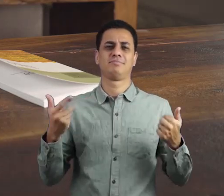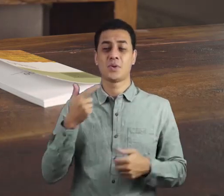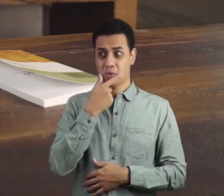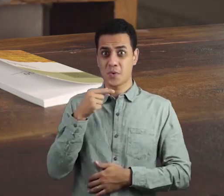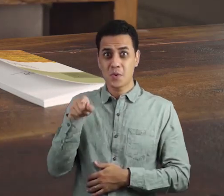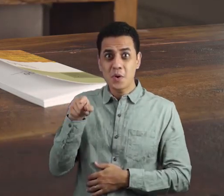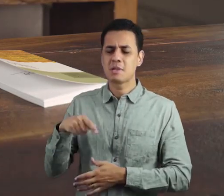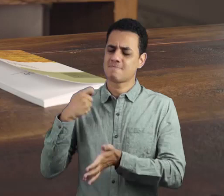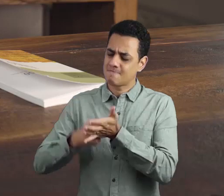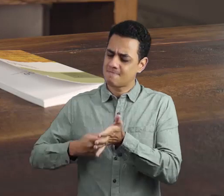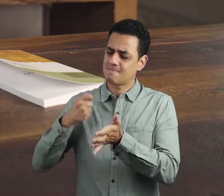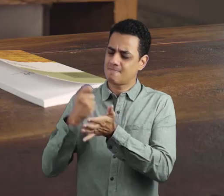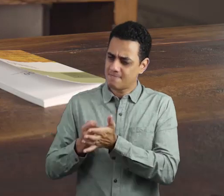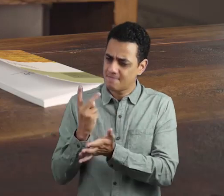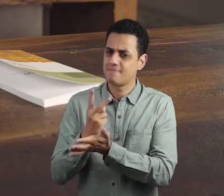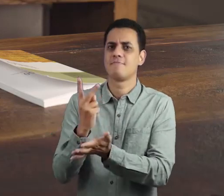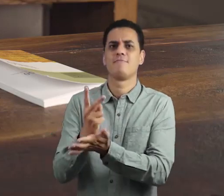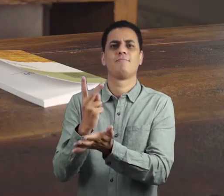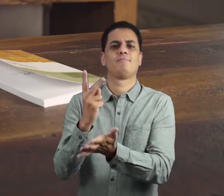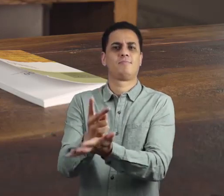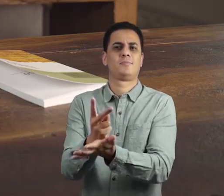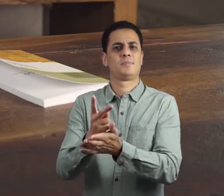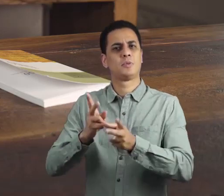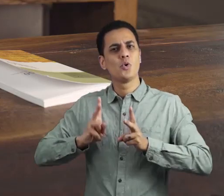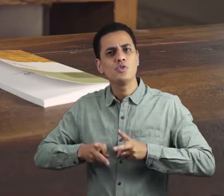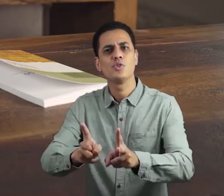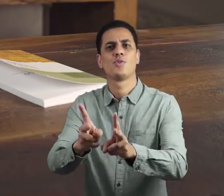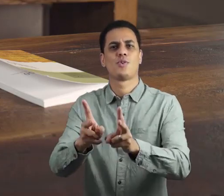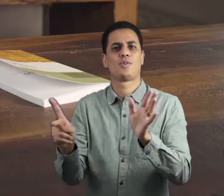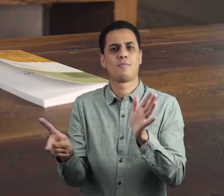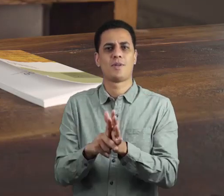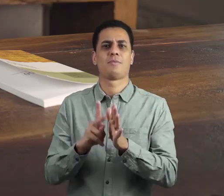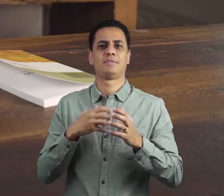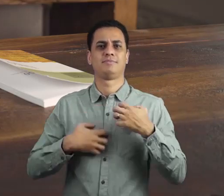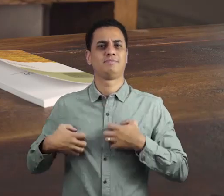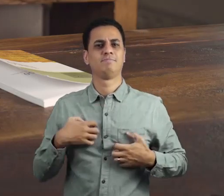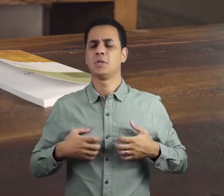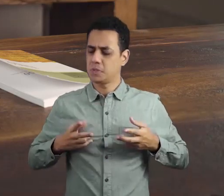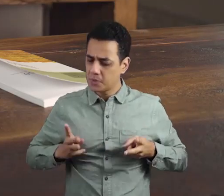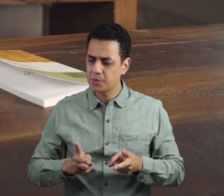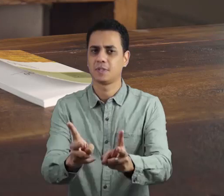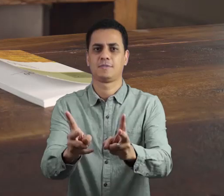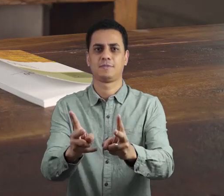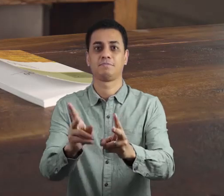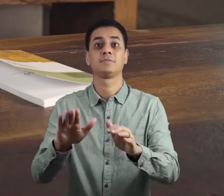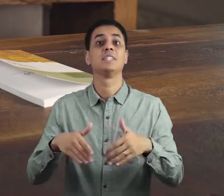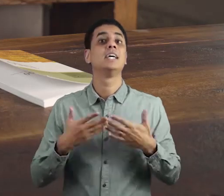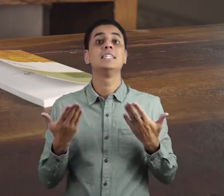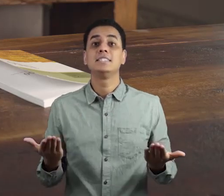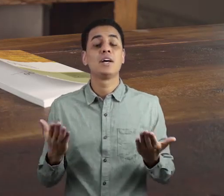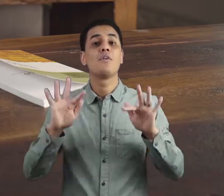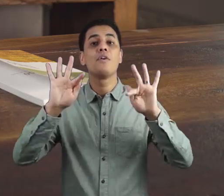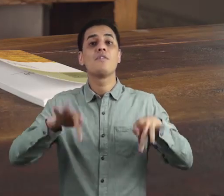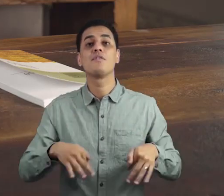pelo rico injusto, mas você, como justo homem de Deus, aguardando em Deus, qual a postura? Você ora, você